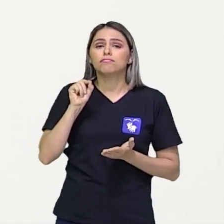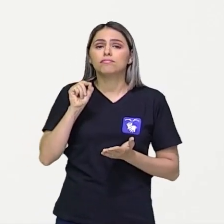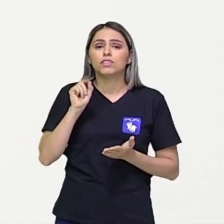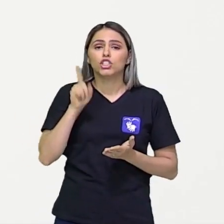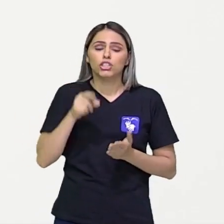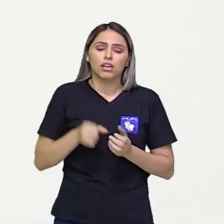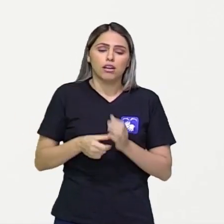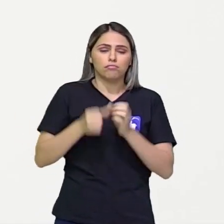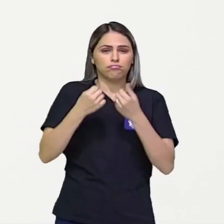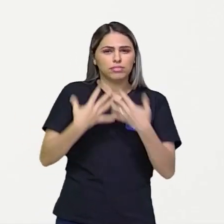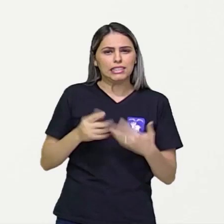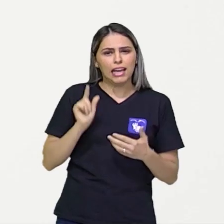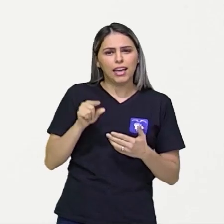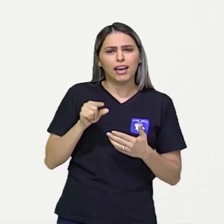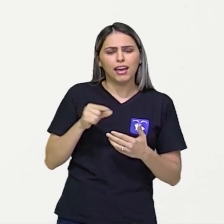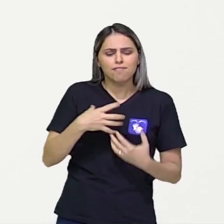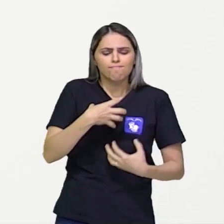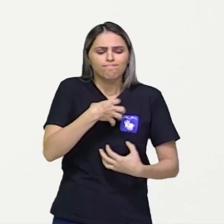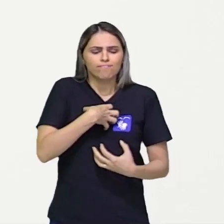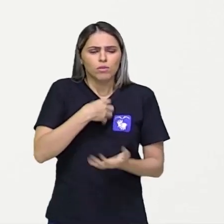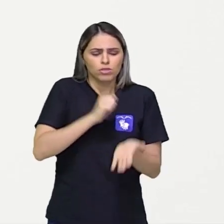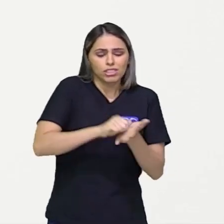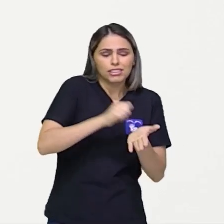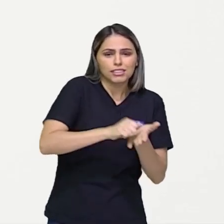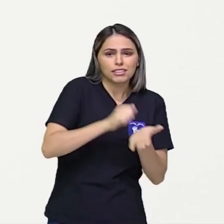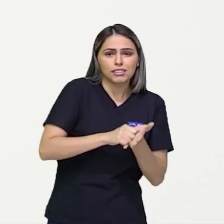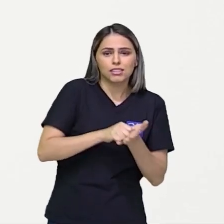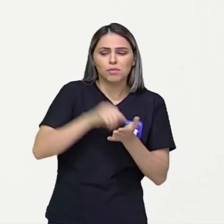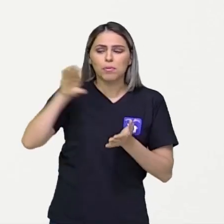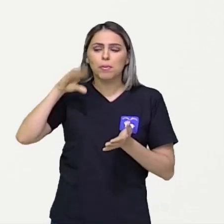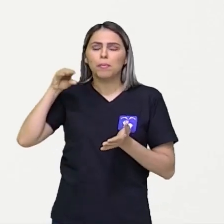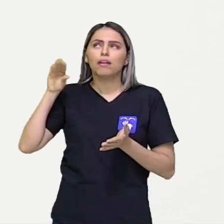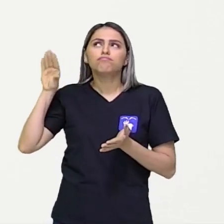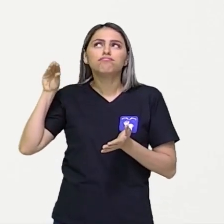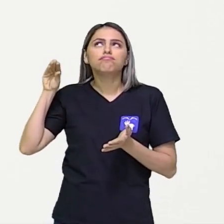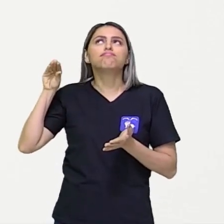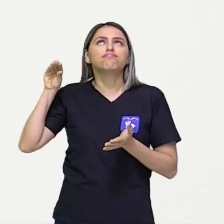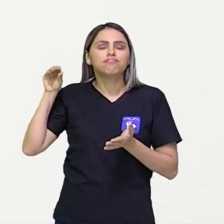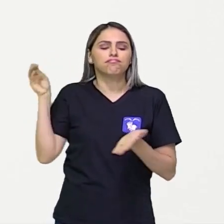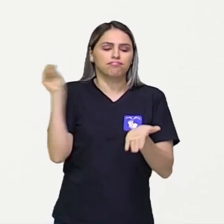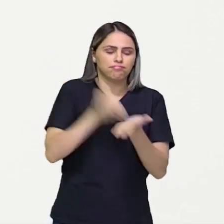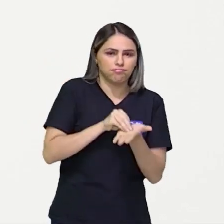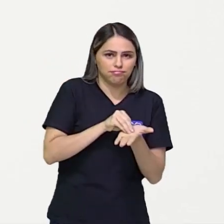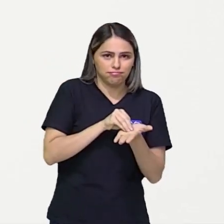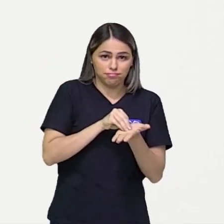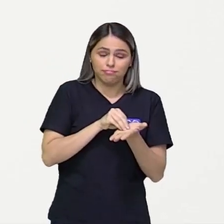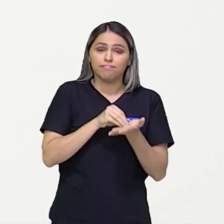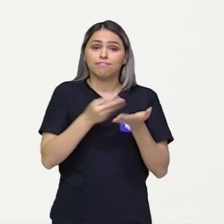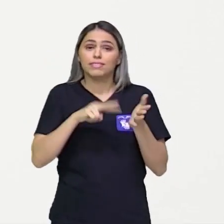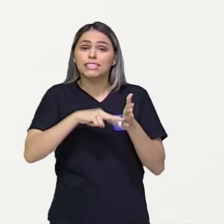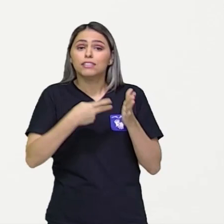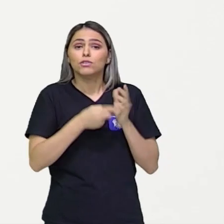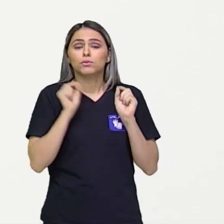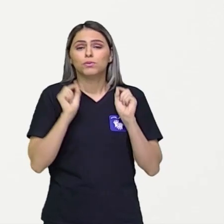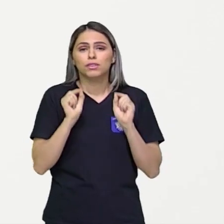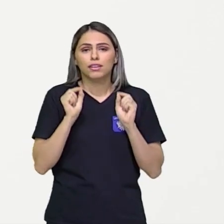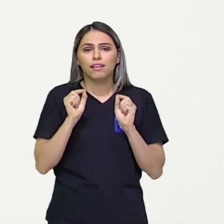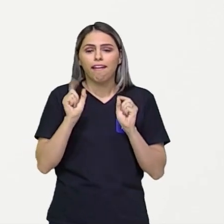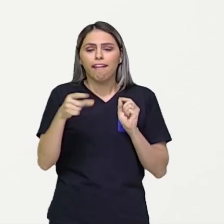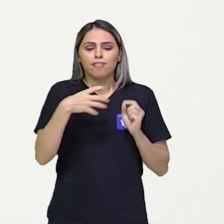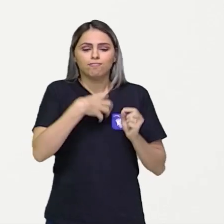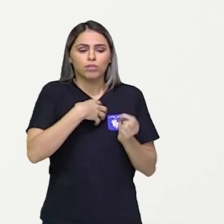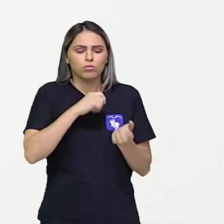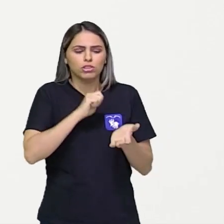para vocês, são formas de escrita da própria fala. Ou seja, é uma maneira de escrever